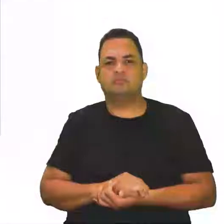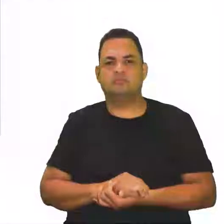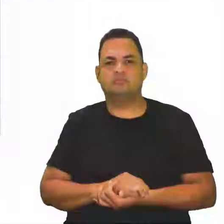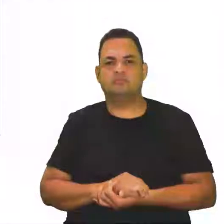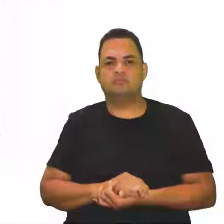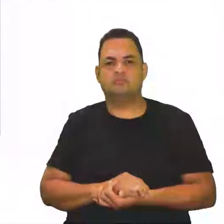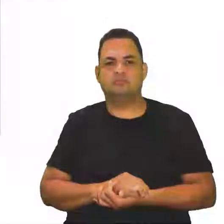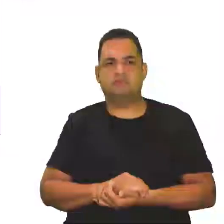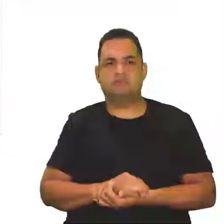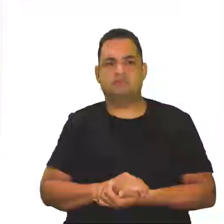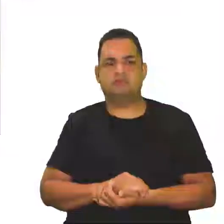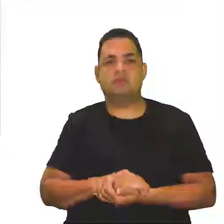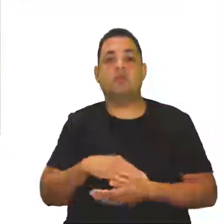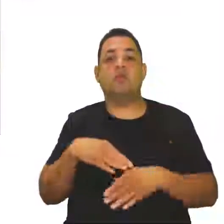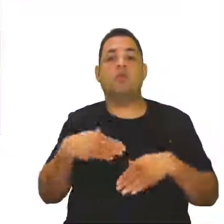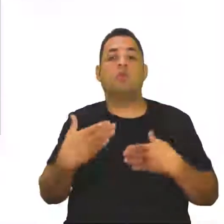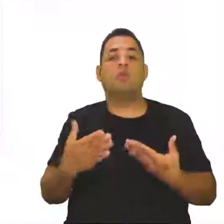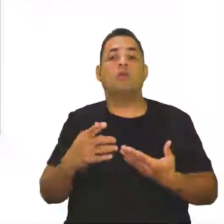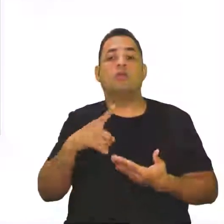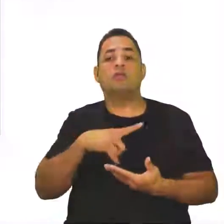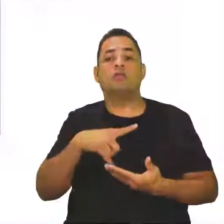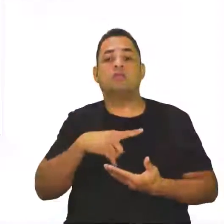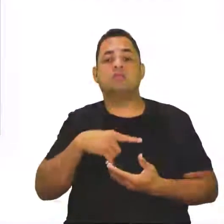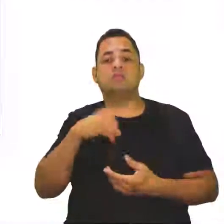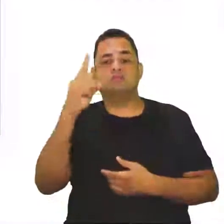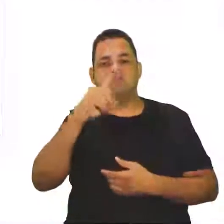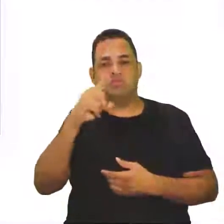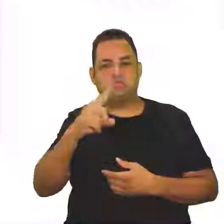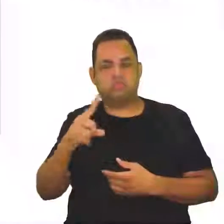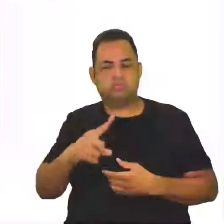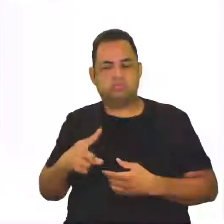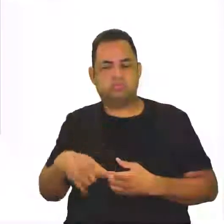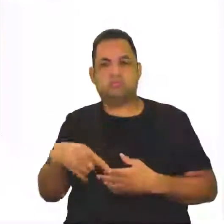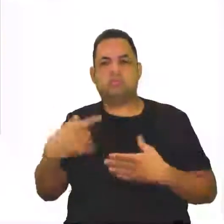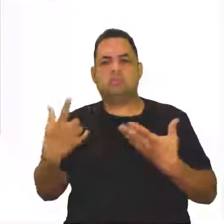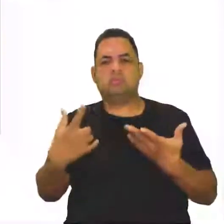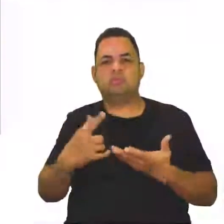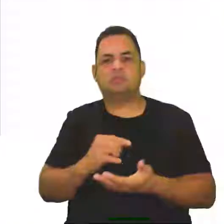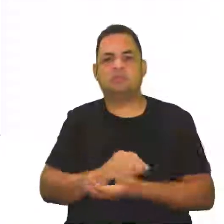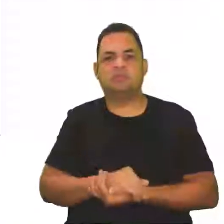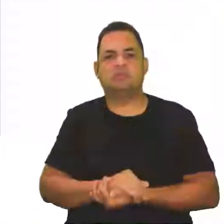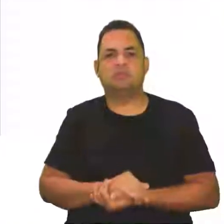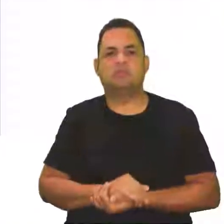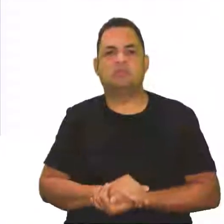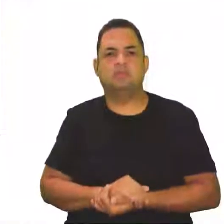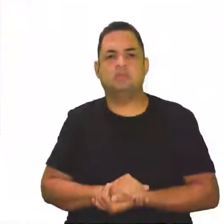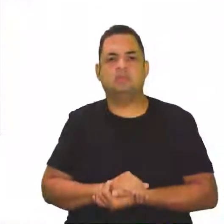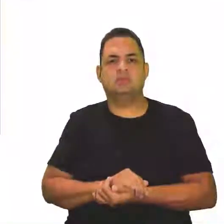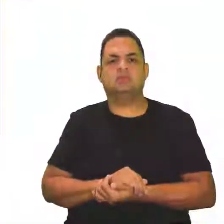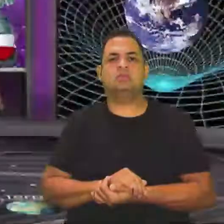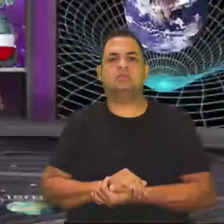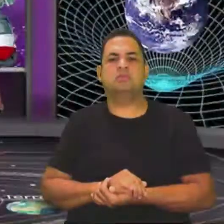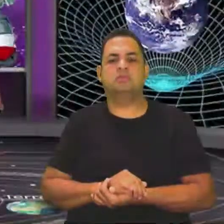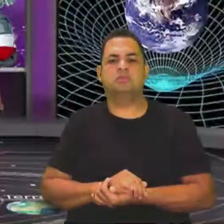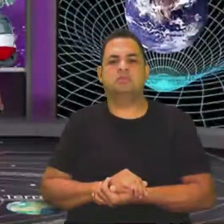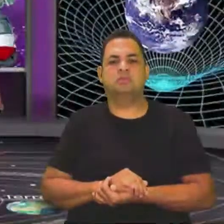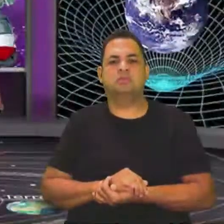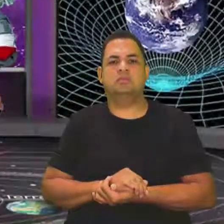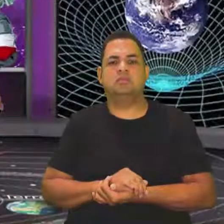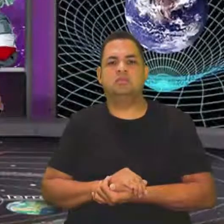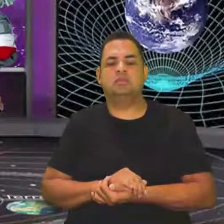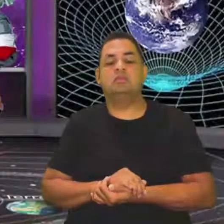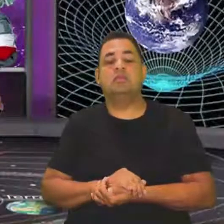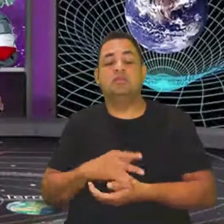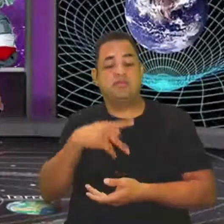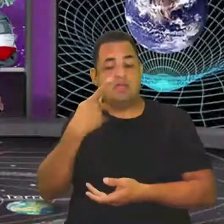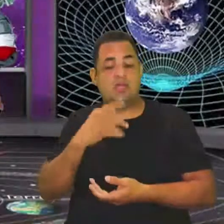Bom, então como ocorre a formação dos raios, né? Como foi falado, eu até havia falado, né, gente, que o ar ele é